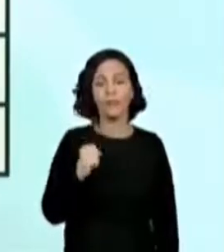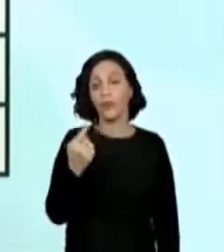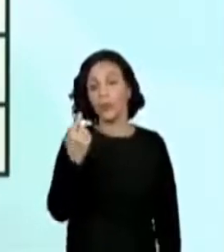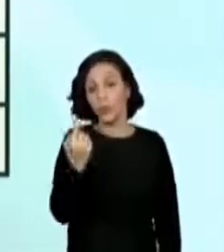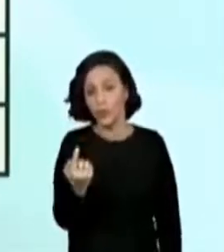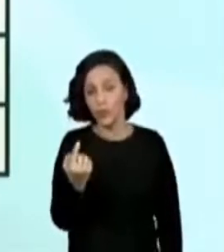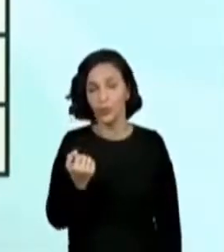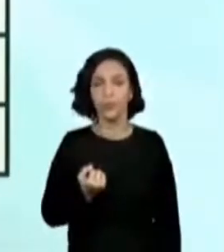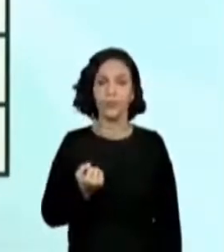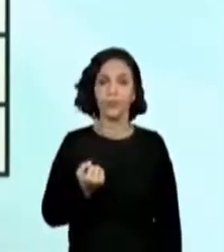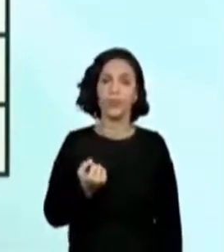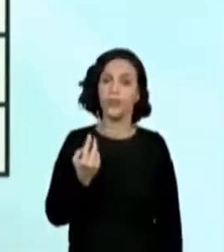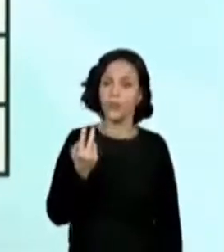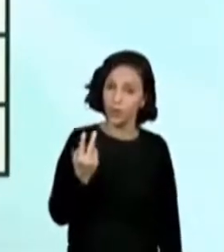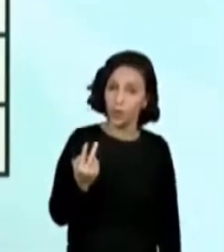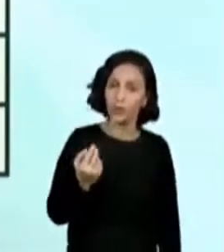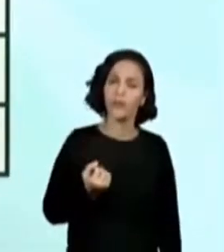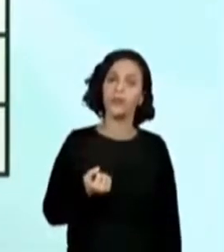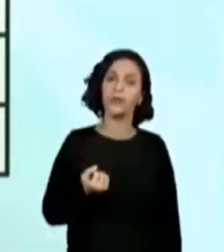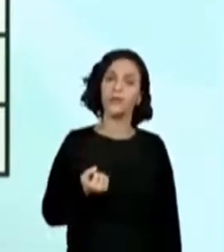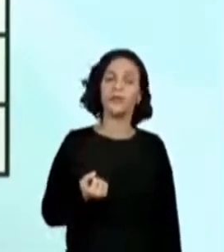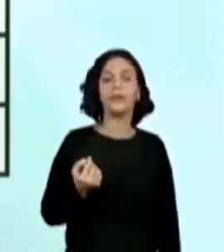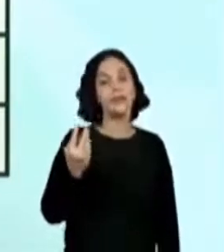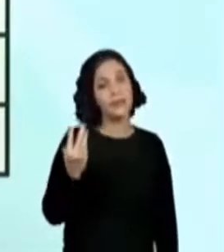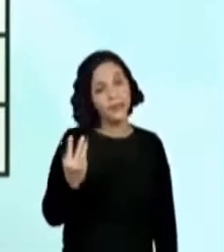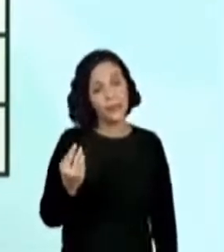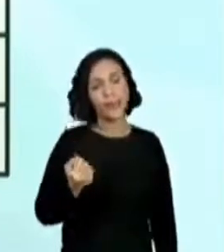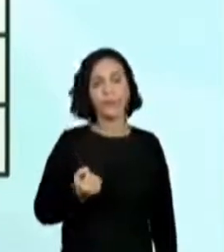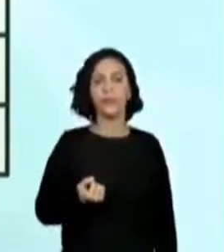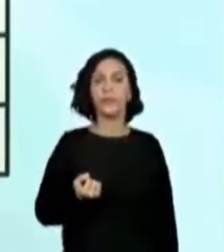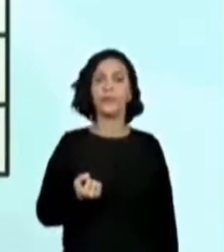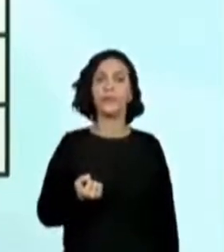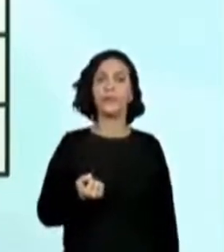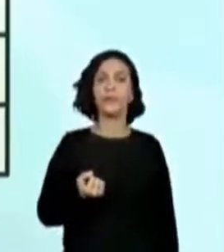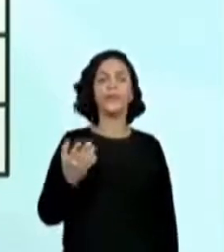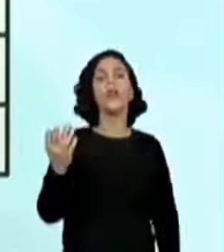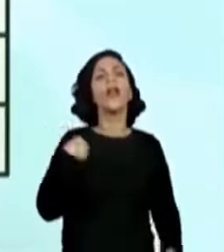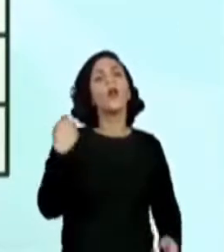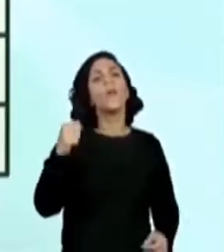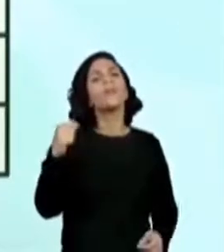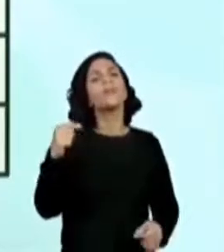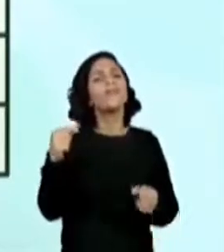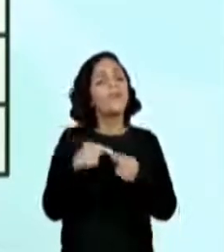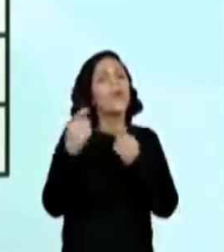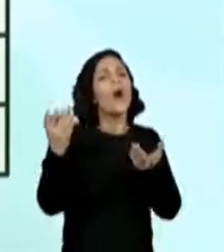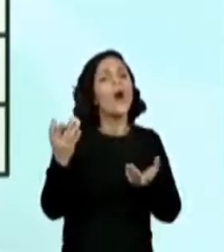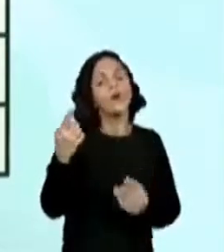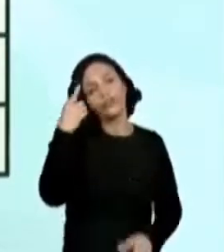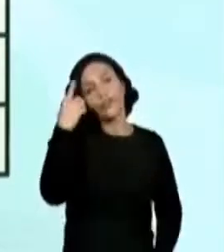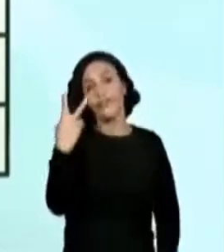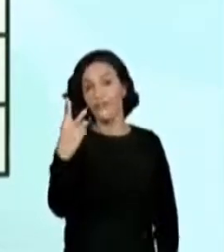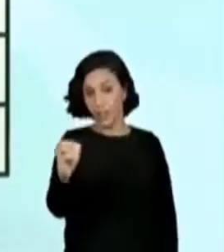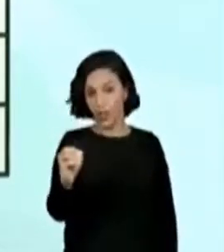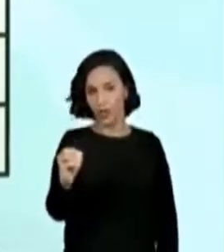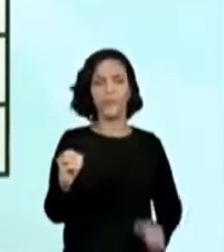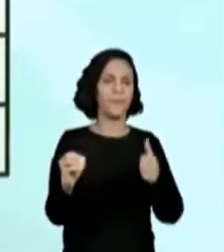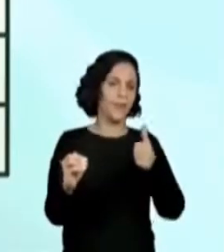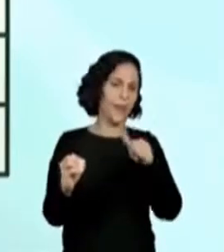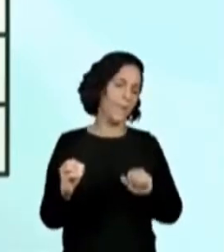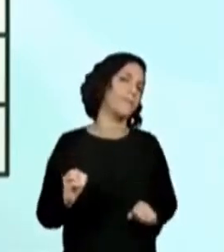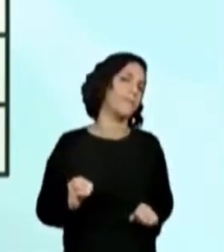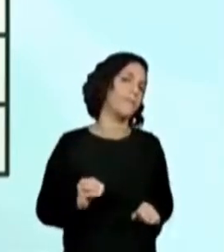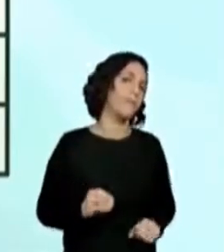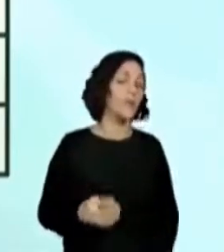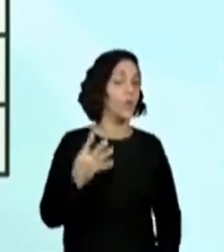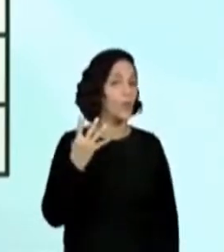1, o dia 2, o dia 3. Em que dia que eu tenho que chegar mesmo, pro? 20. Isso. O